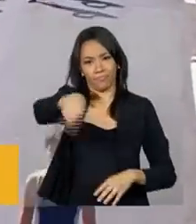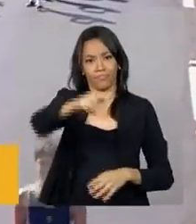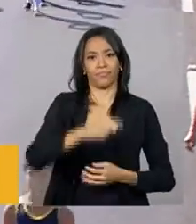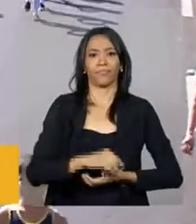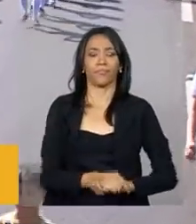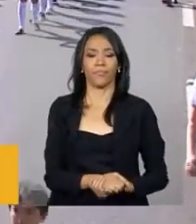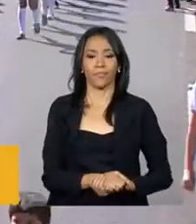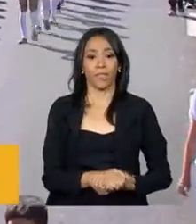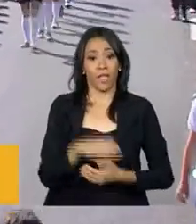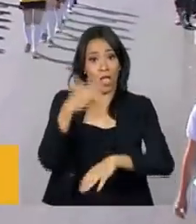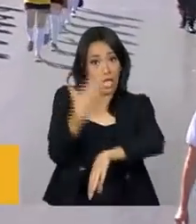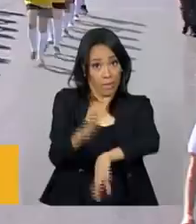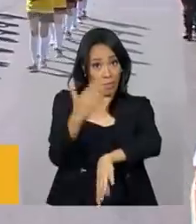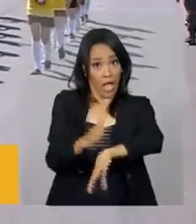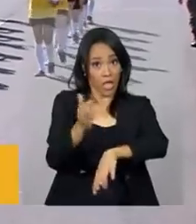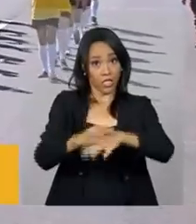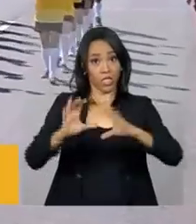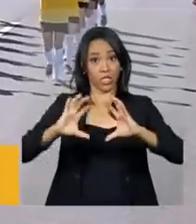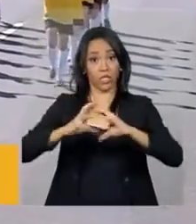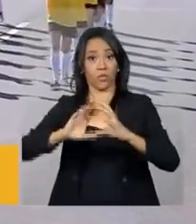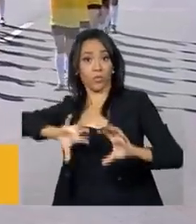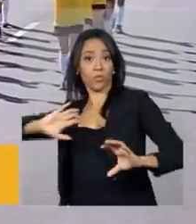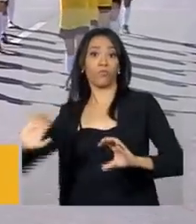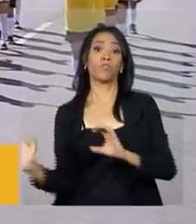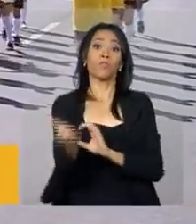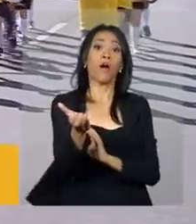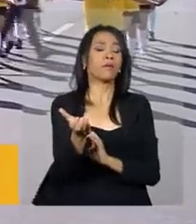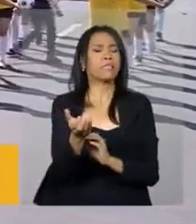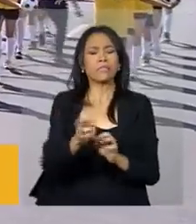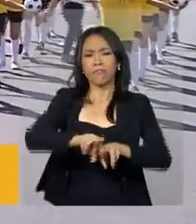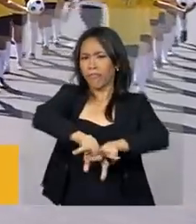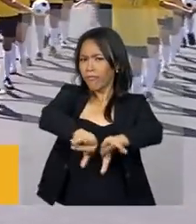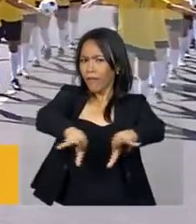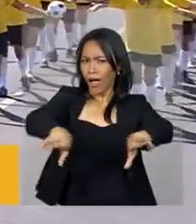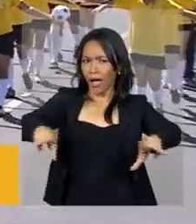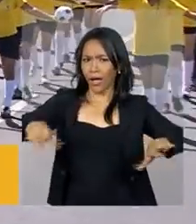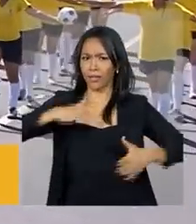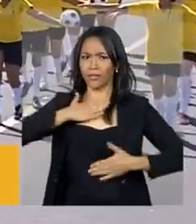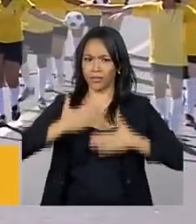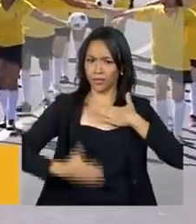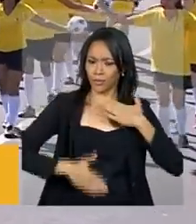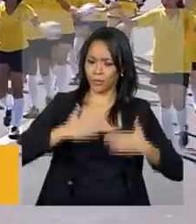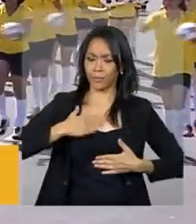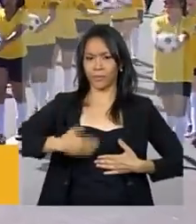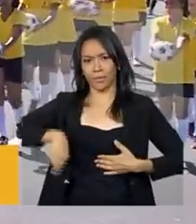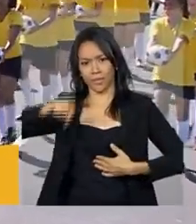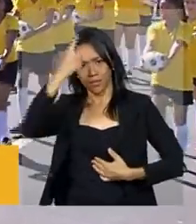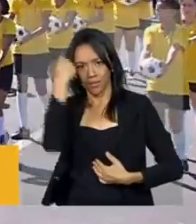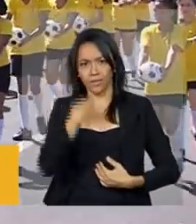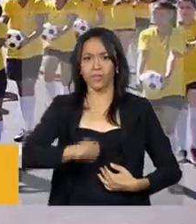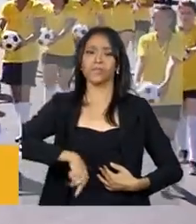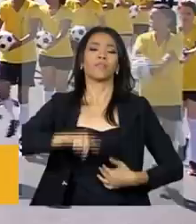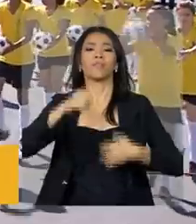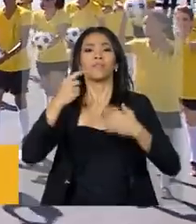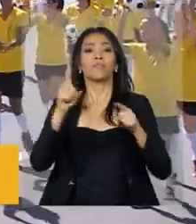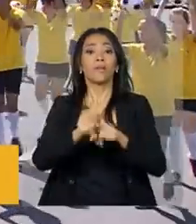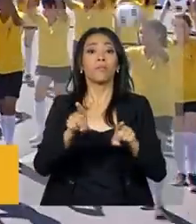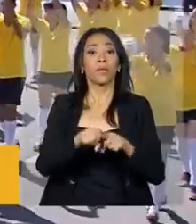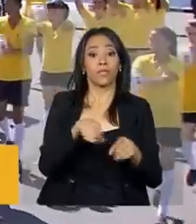A prática do futsal é capaz de trabalhar diversos aspectos para o desenvolvimento global da criança e do